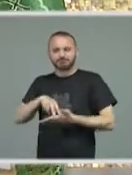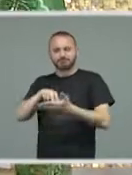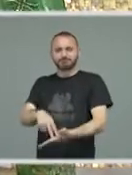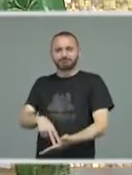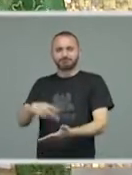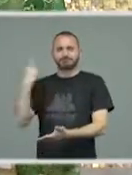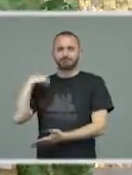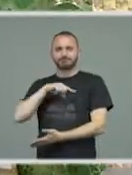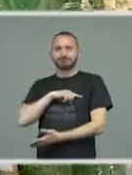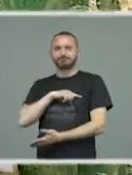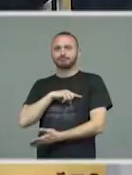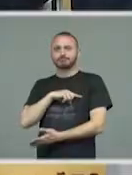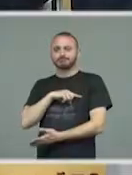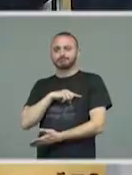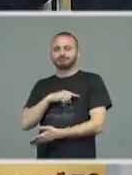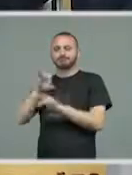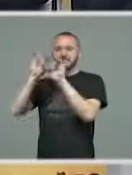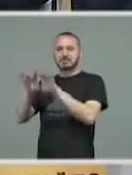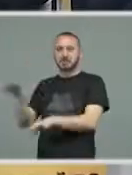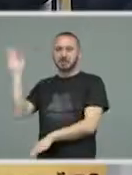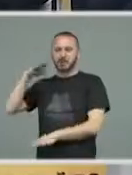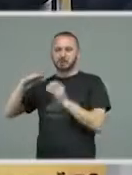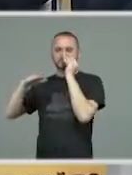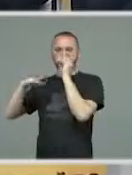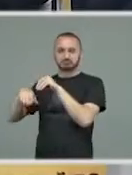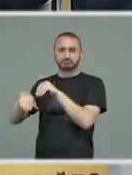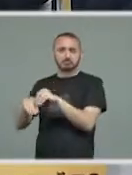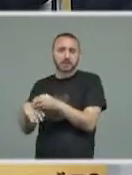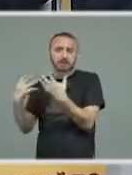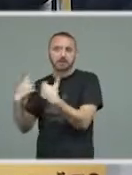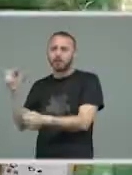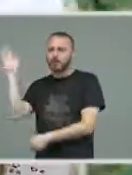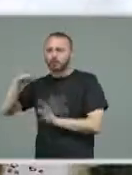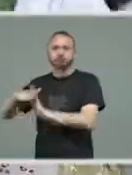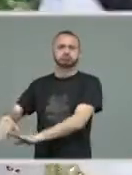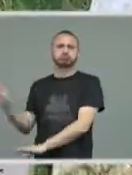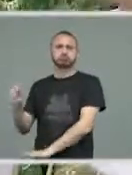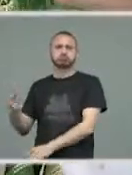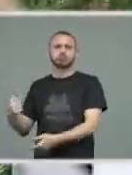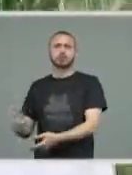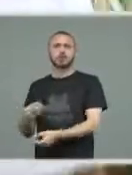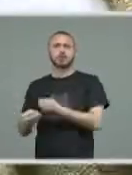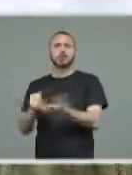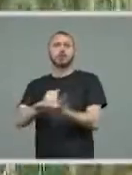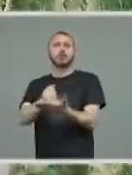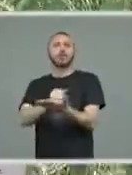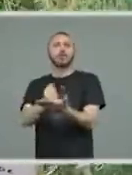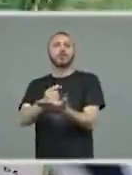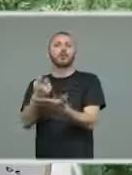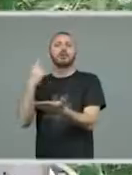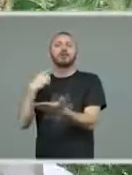na nossa inclinação para o mal, a batalha que é ter, não é controle, mas uma